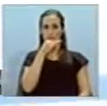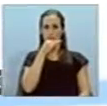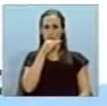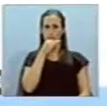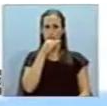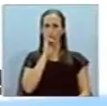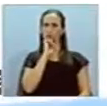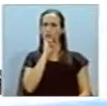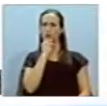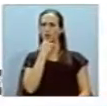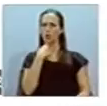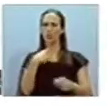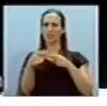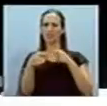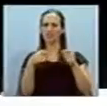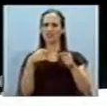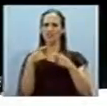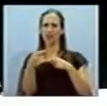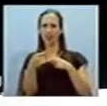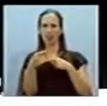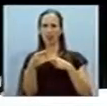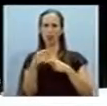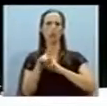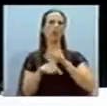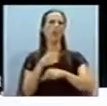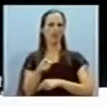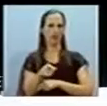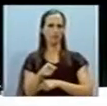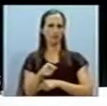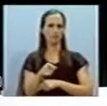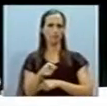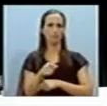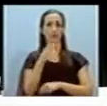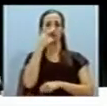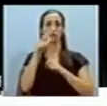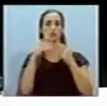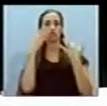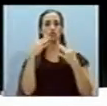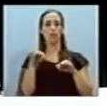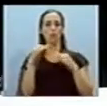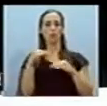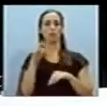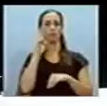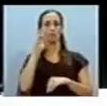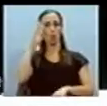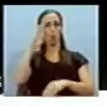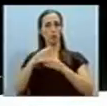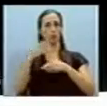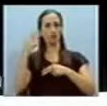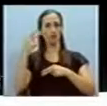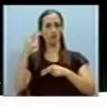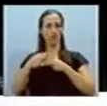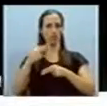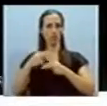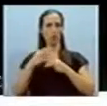estrela da TAB. O que é isto, Miguel? Ora bem, quem é os telespectadores habituais da Última Fronteira conhecem muito bem quem é esta